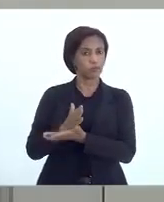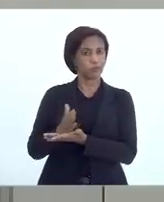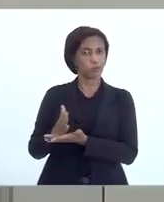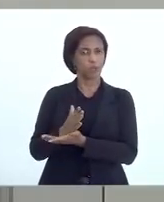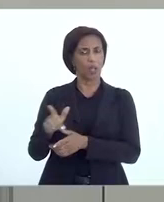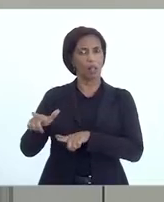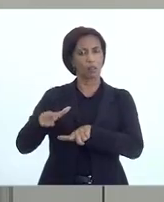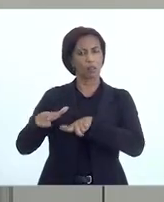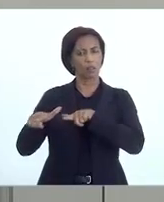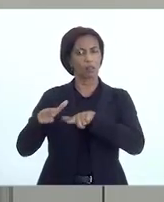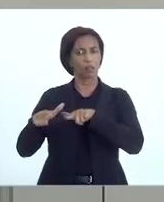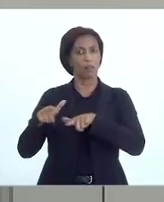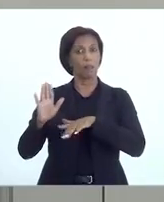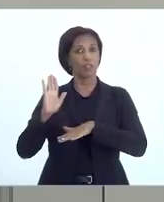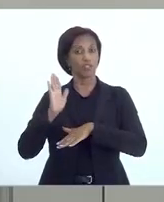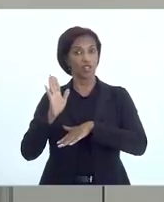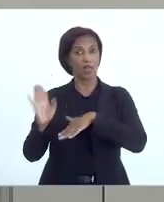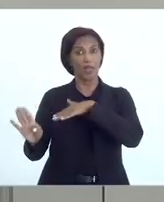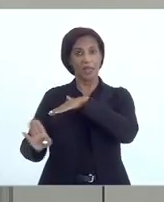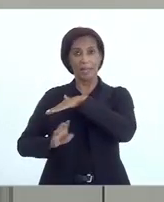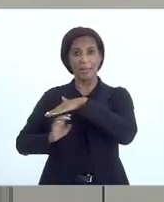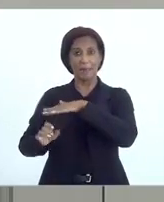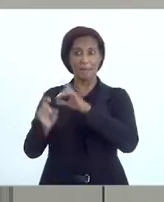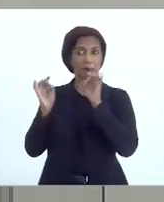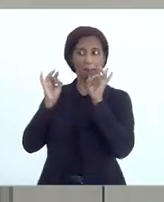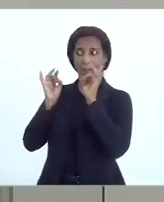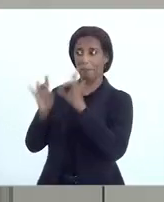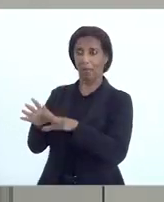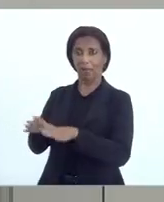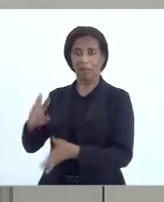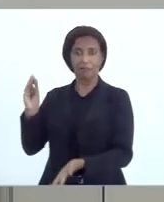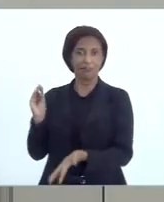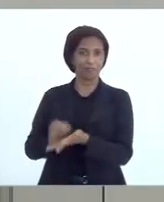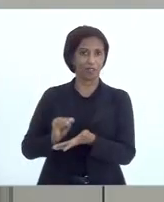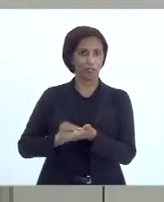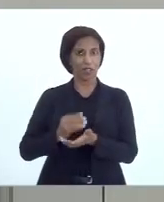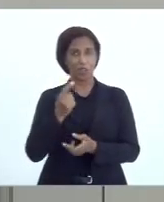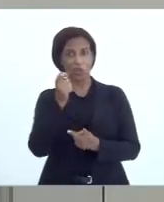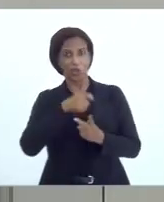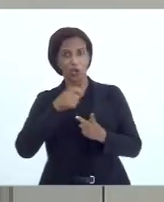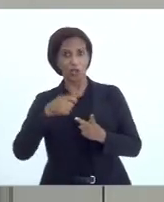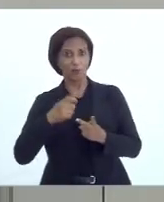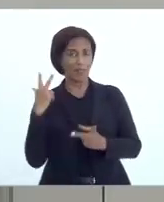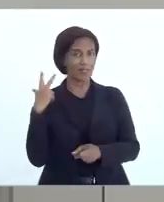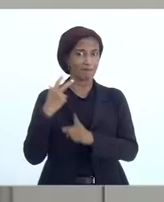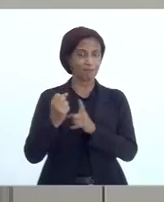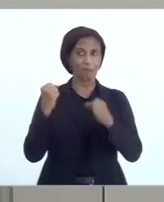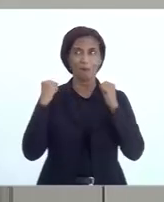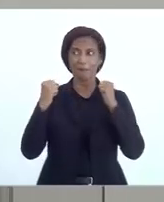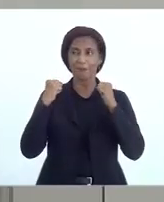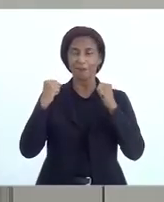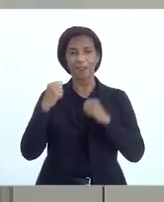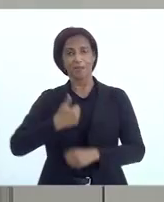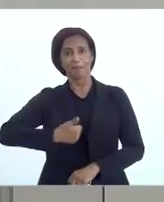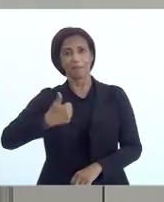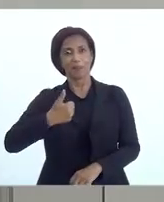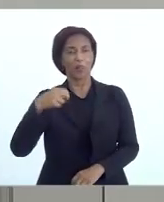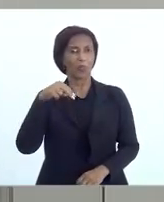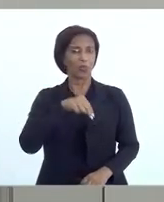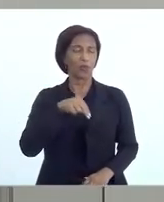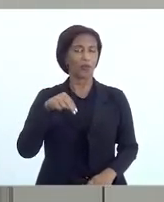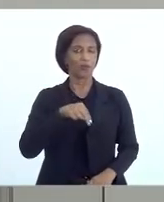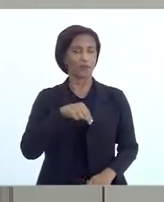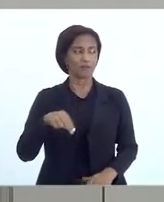trabalhavam já empregos pediram para sair do emprego porque faltava um ou dois meses aí para poder chegar esse dia 1º de